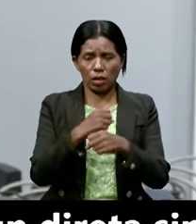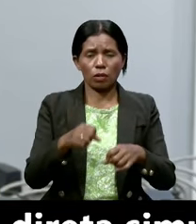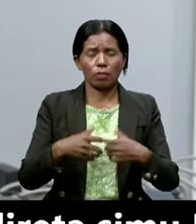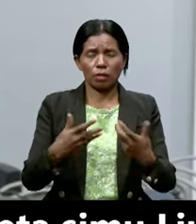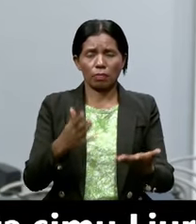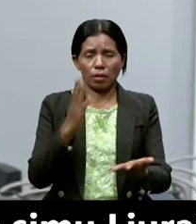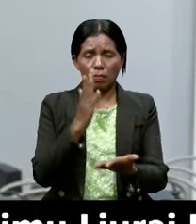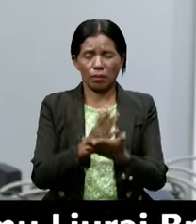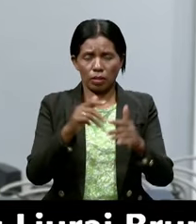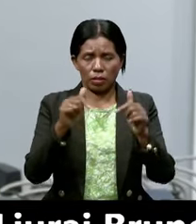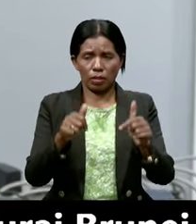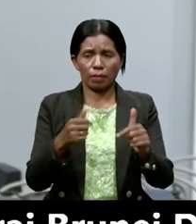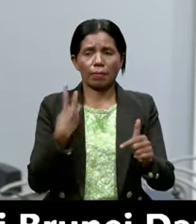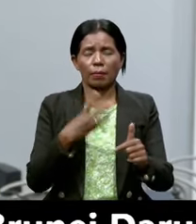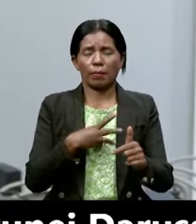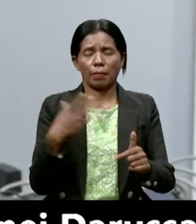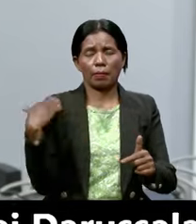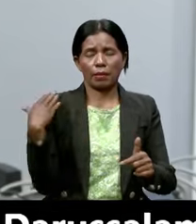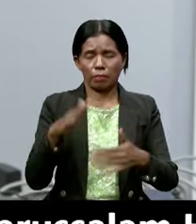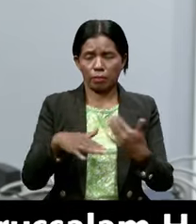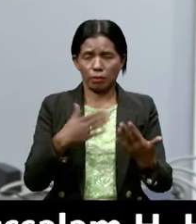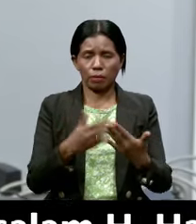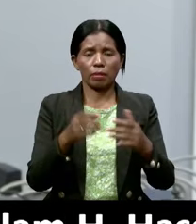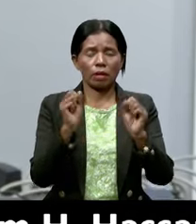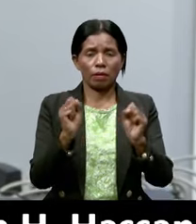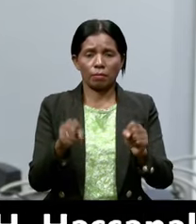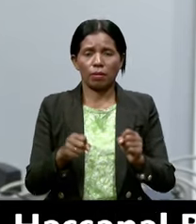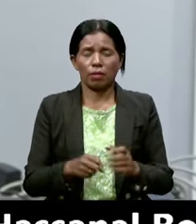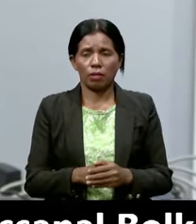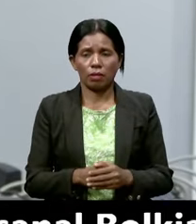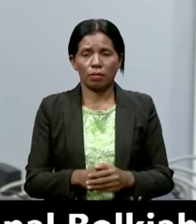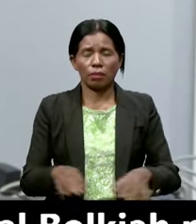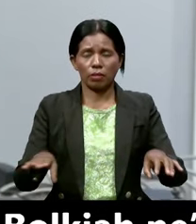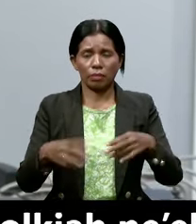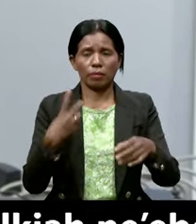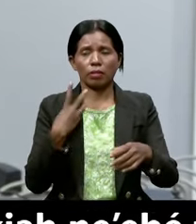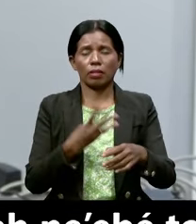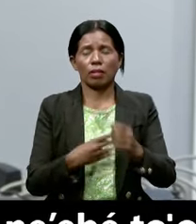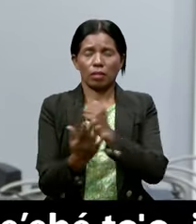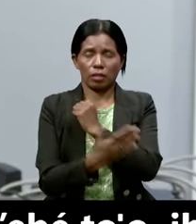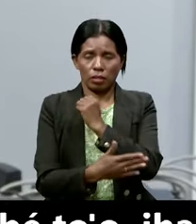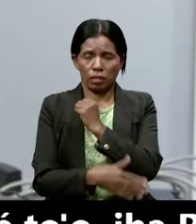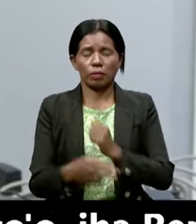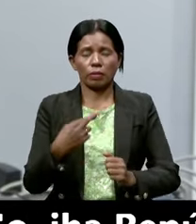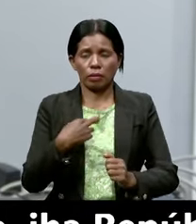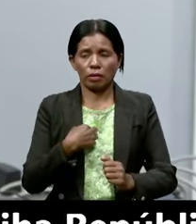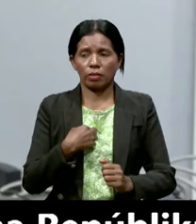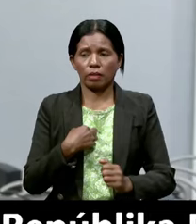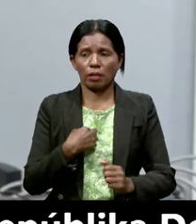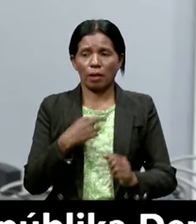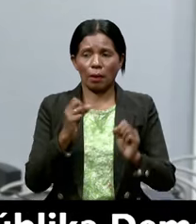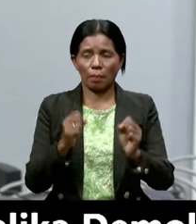ir a ne y no ne tiene joven sir bele servicio y ahí tiene ray rasik y bele fue contribución